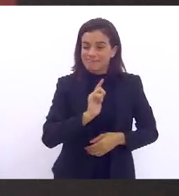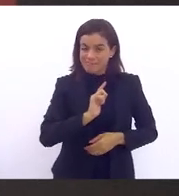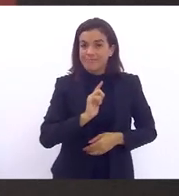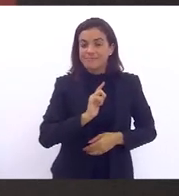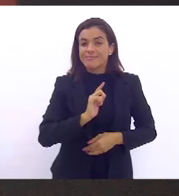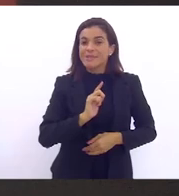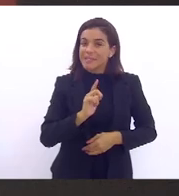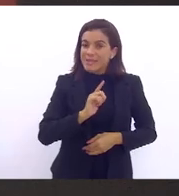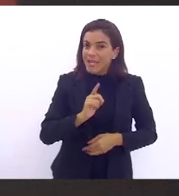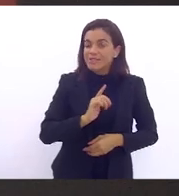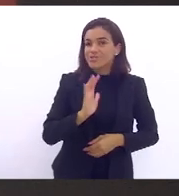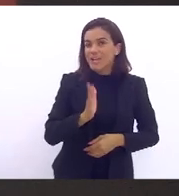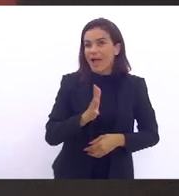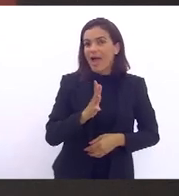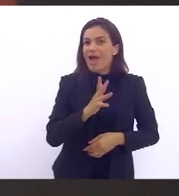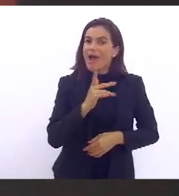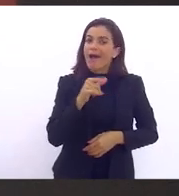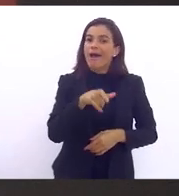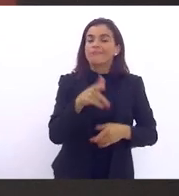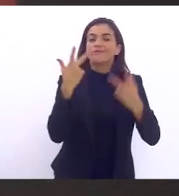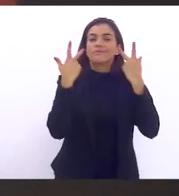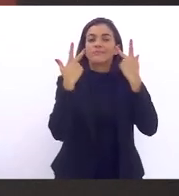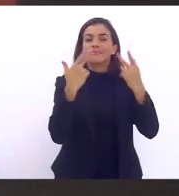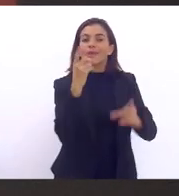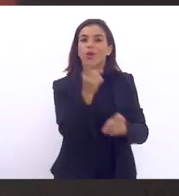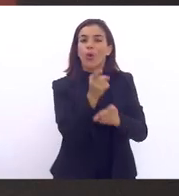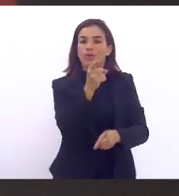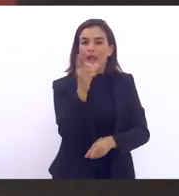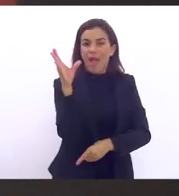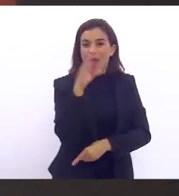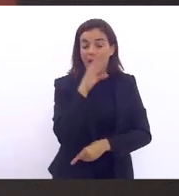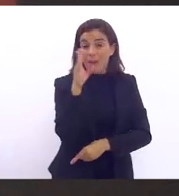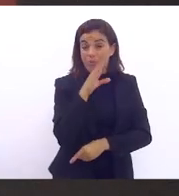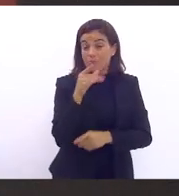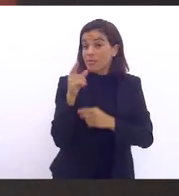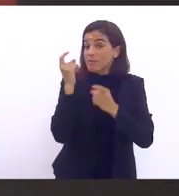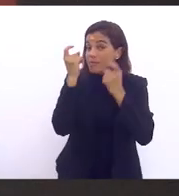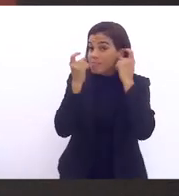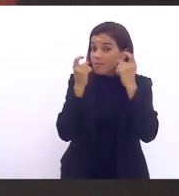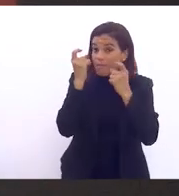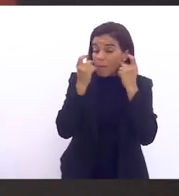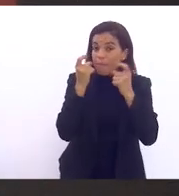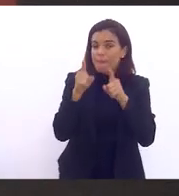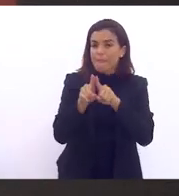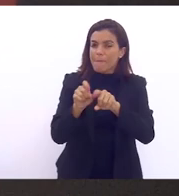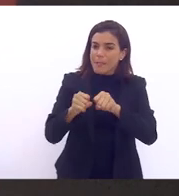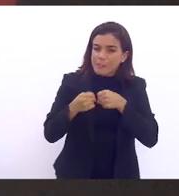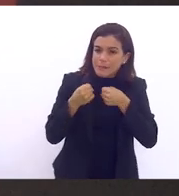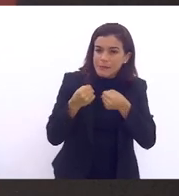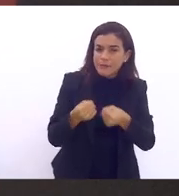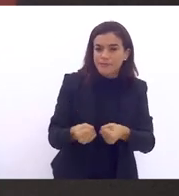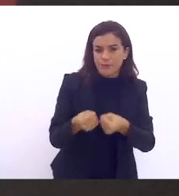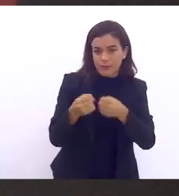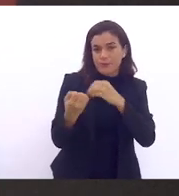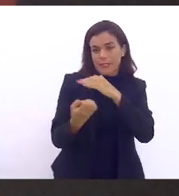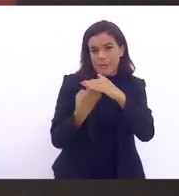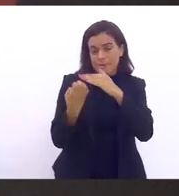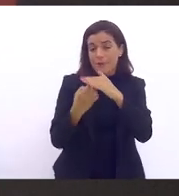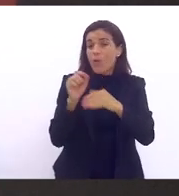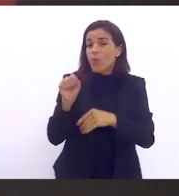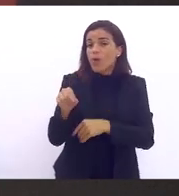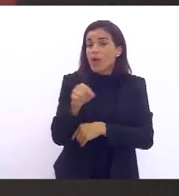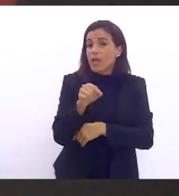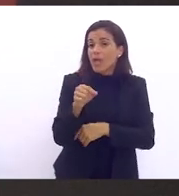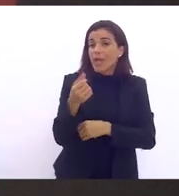ele tem já uma jornada ele já tem um caminho tranquilo para seguir com eles a nossa preocupação e todo o esforço da concessionária e da ntt foi em função